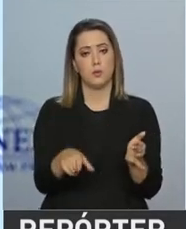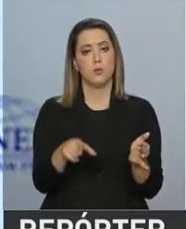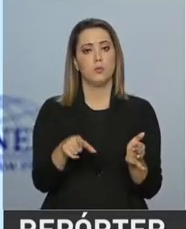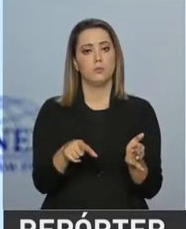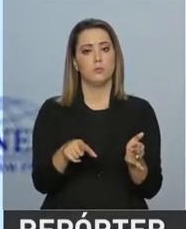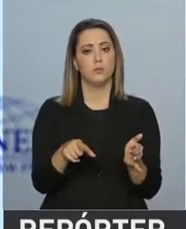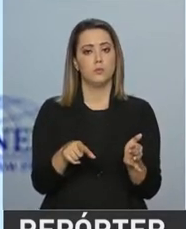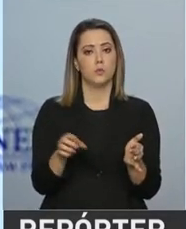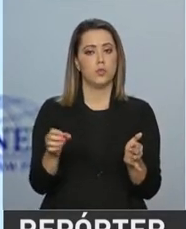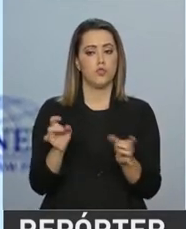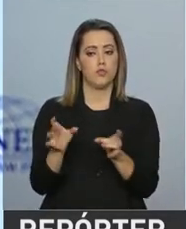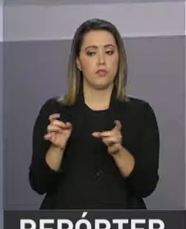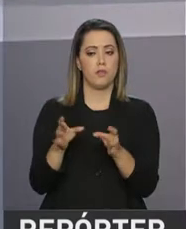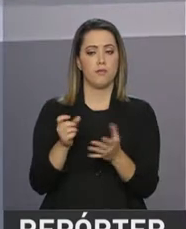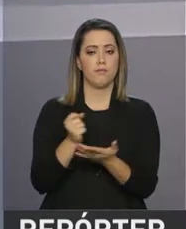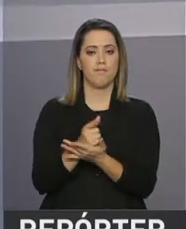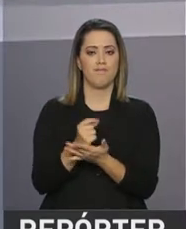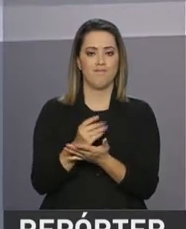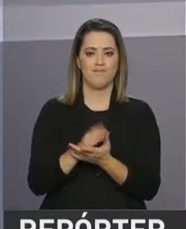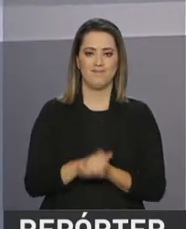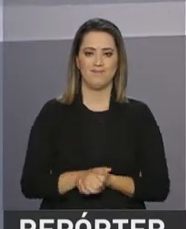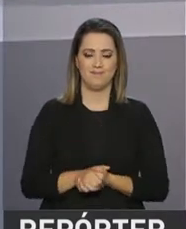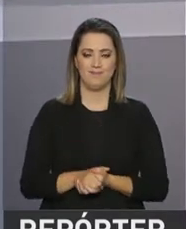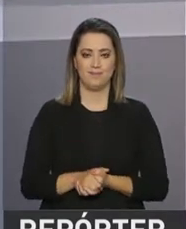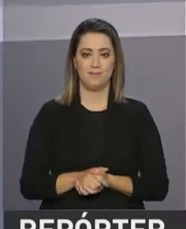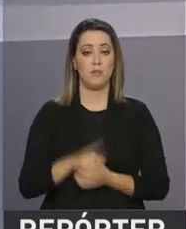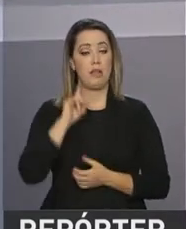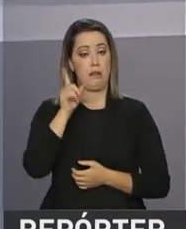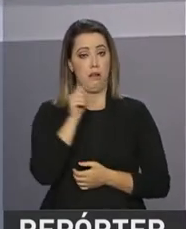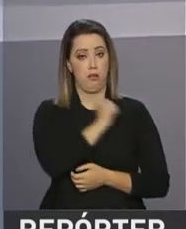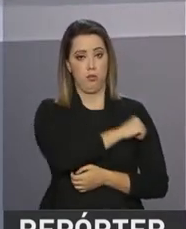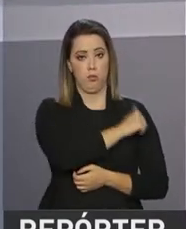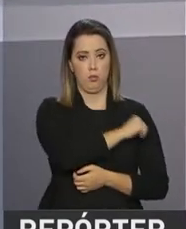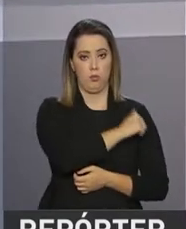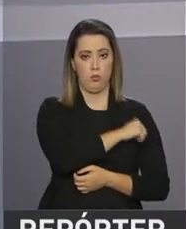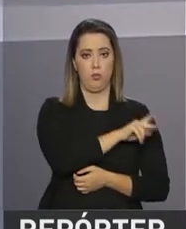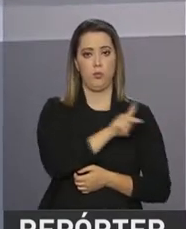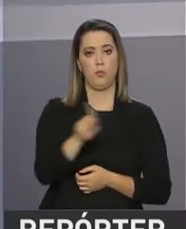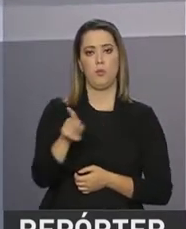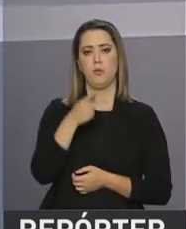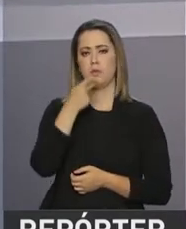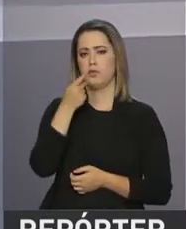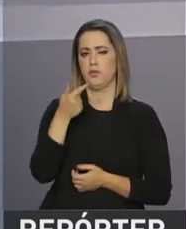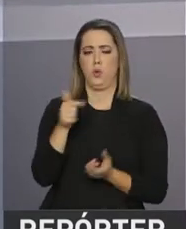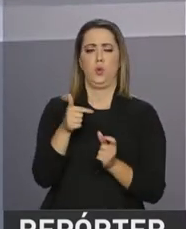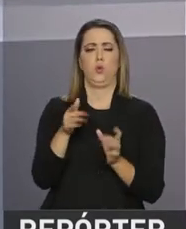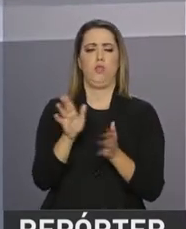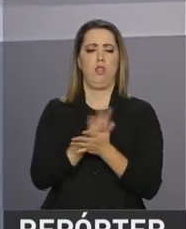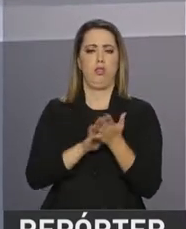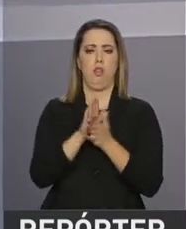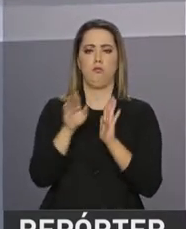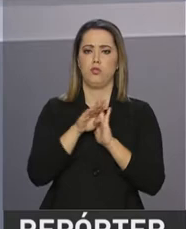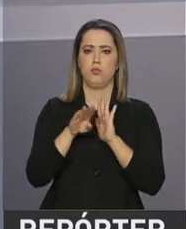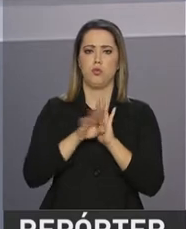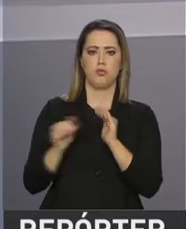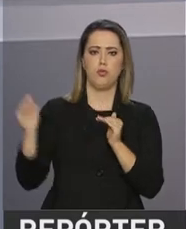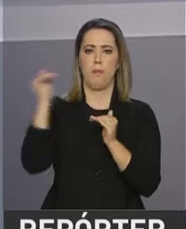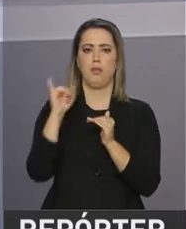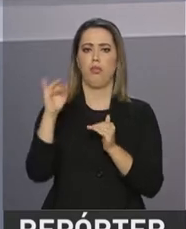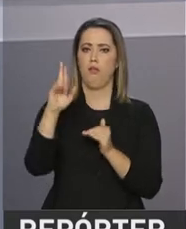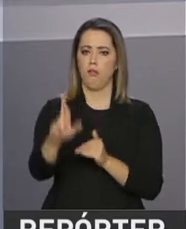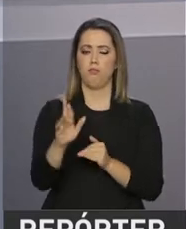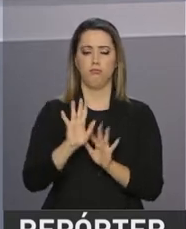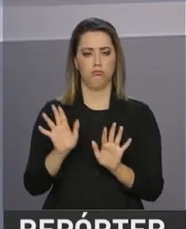de mercados ainda no rio de janeiro o presidente descartou qualquer projeto que aumente o imposto